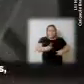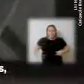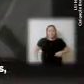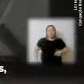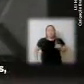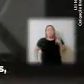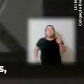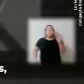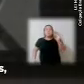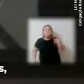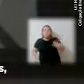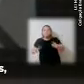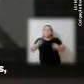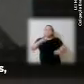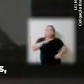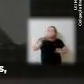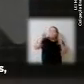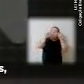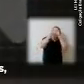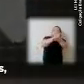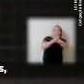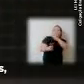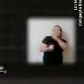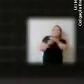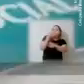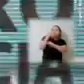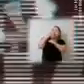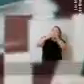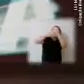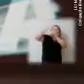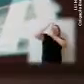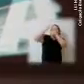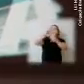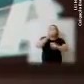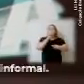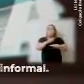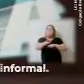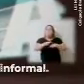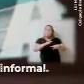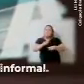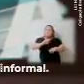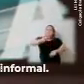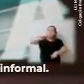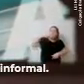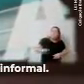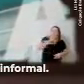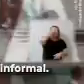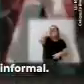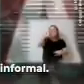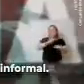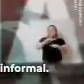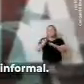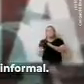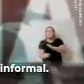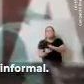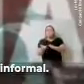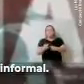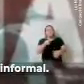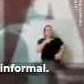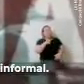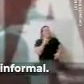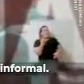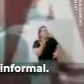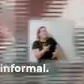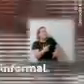Os governos petistas criaram dificuldades Aumentando o desemprego E jogando milhões de trabalhadores no